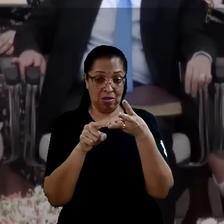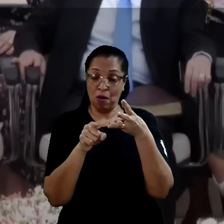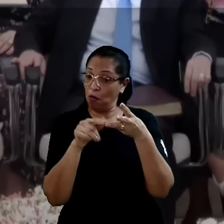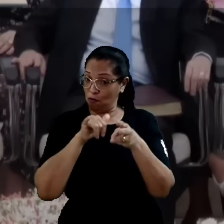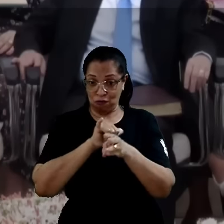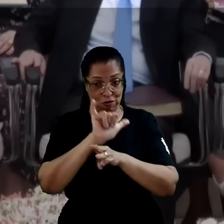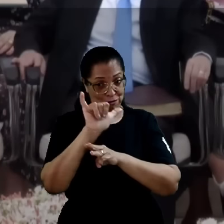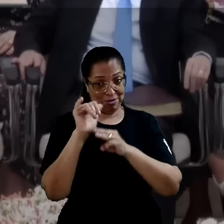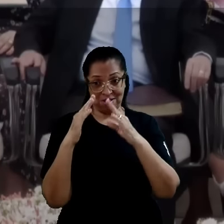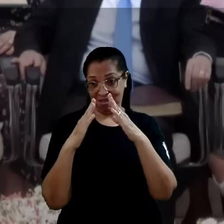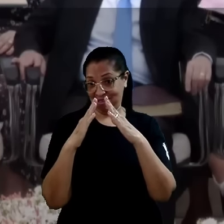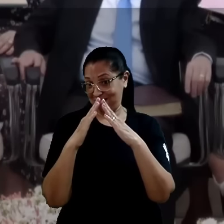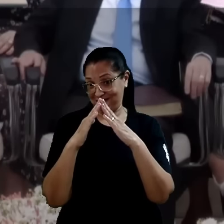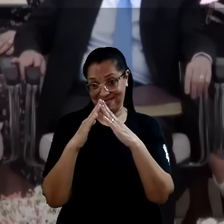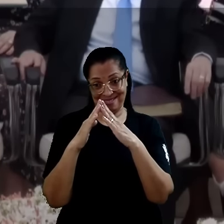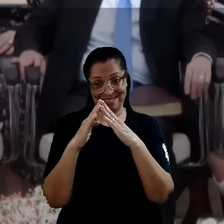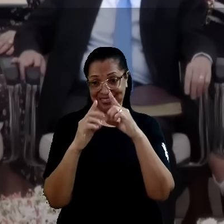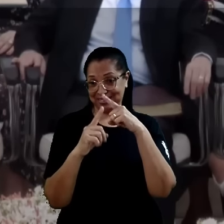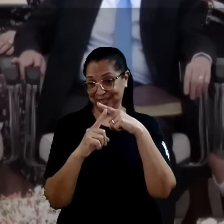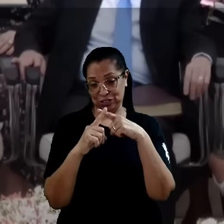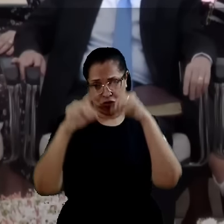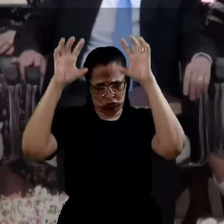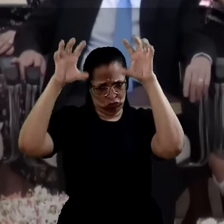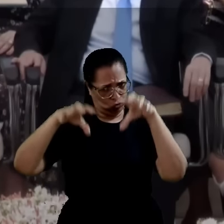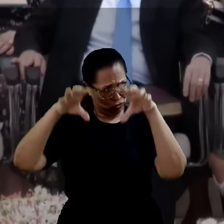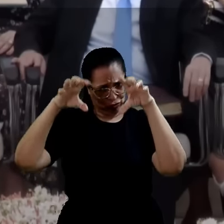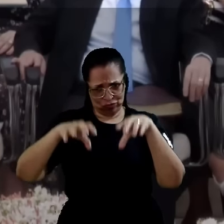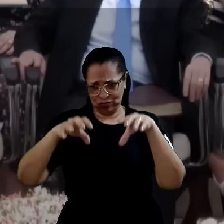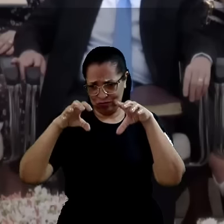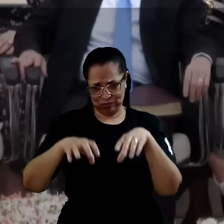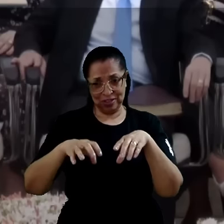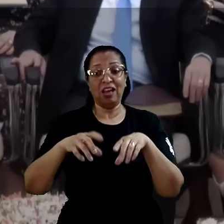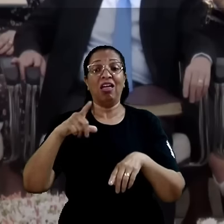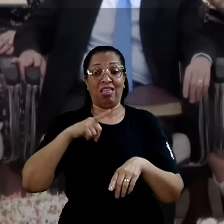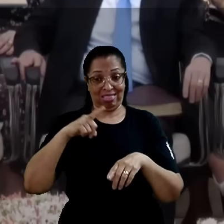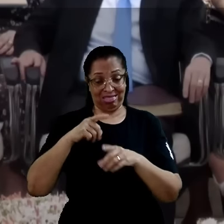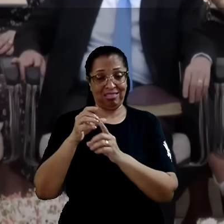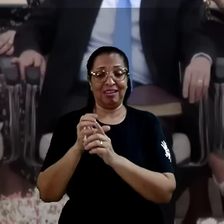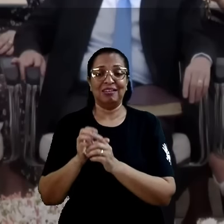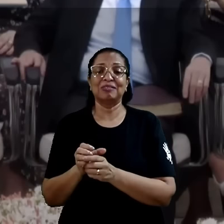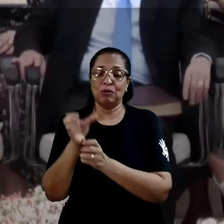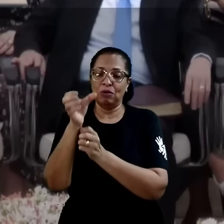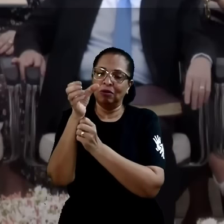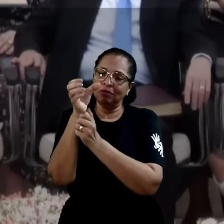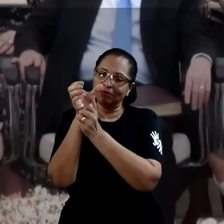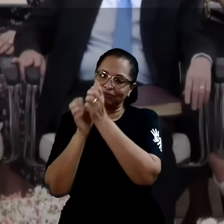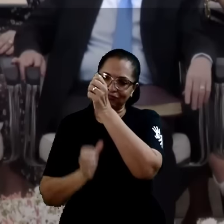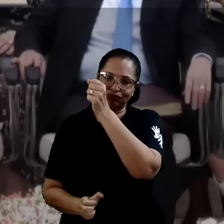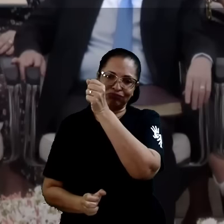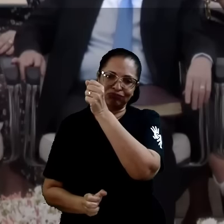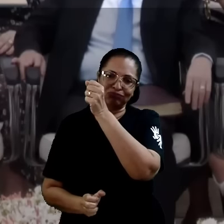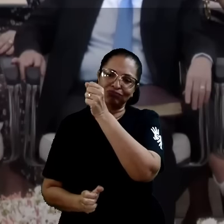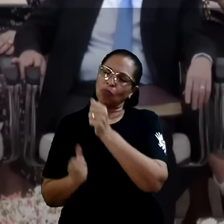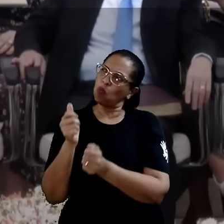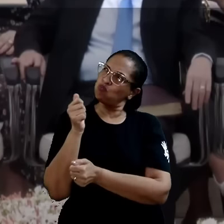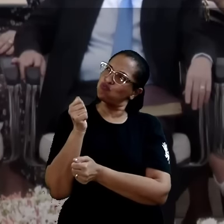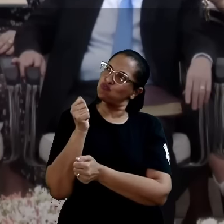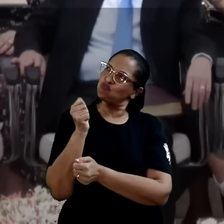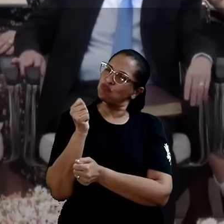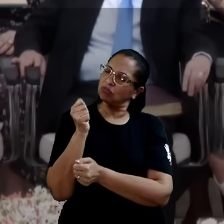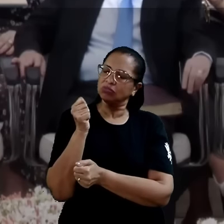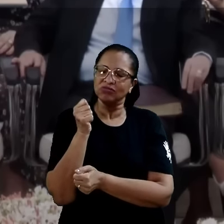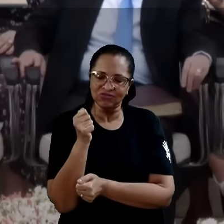anos ai uma festa linda não eu ganhei uma Bíblia